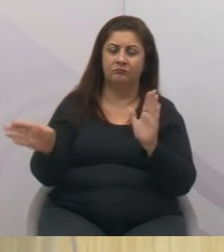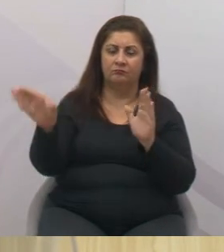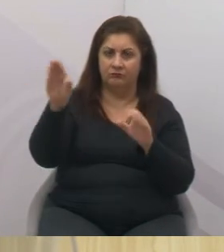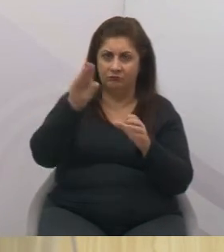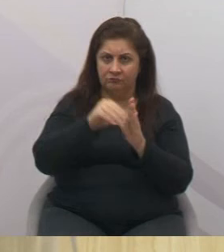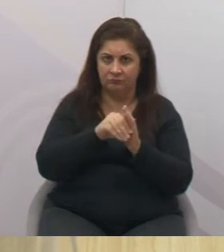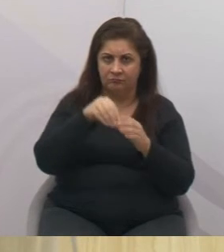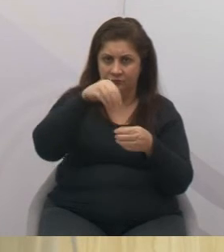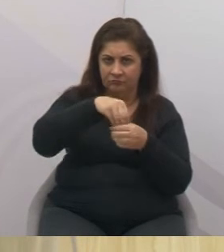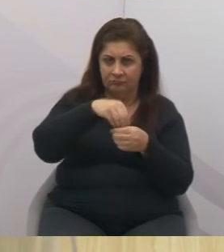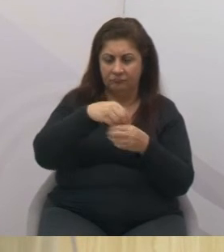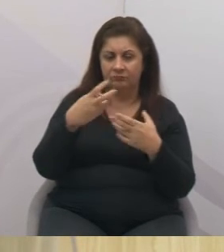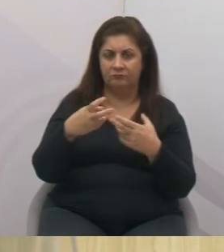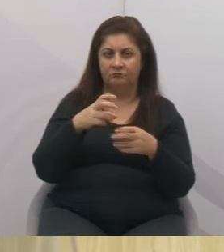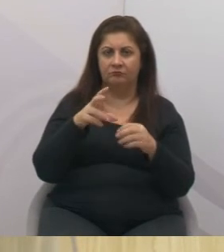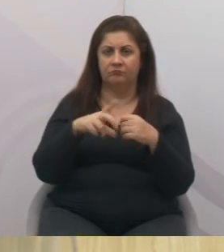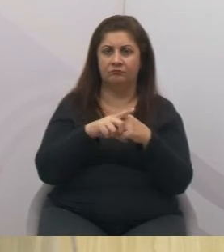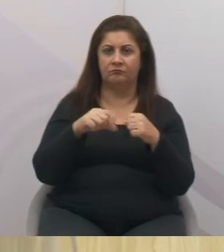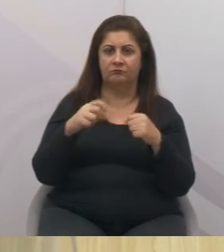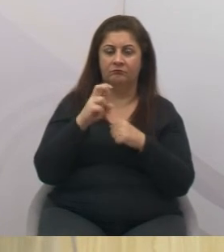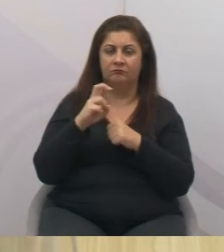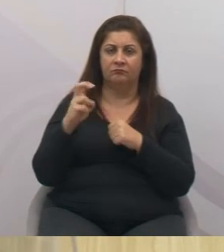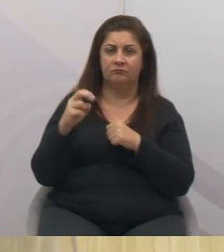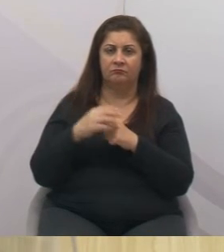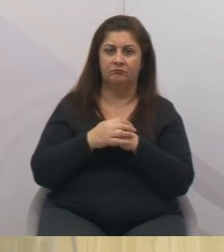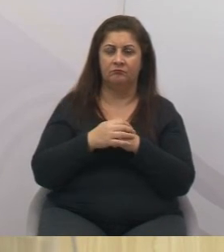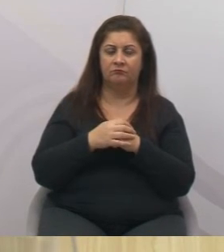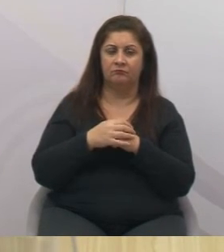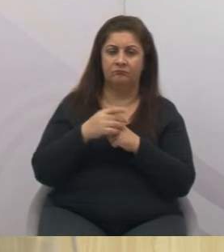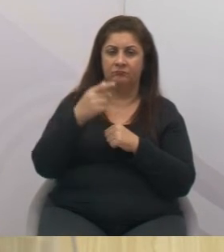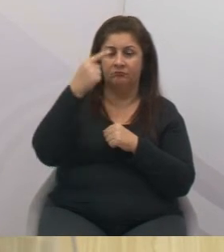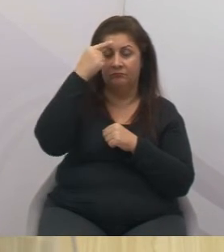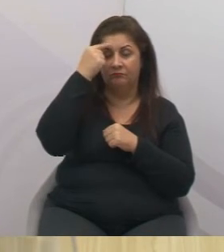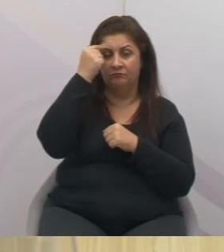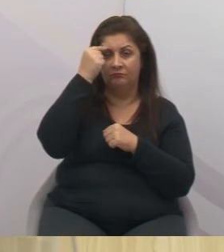55. Autoria, vereador Edgar Sasaki.